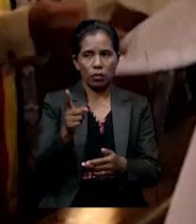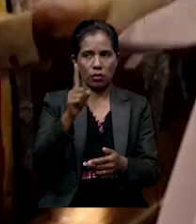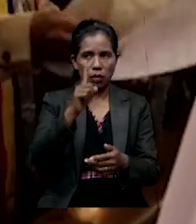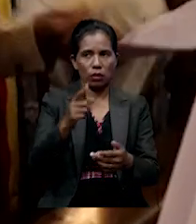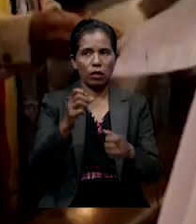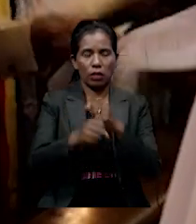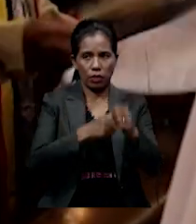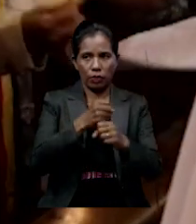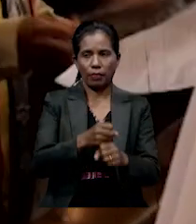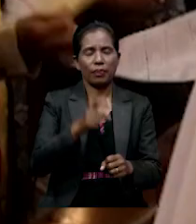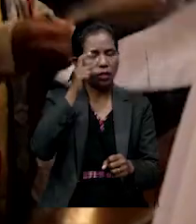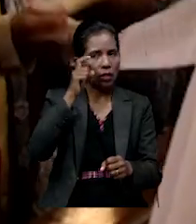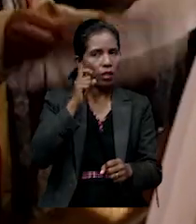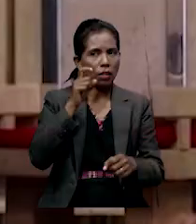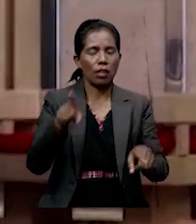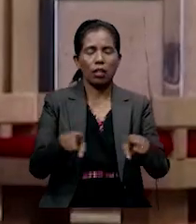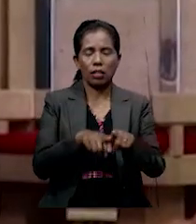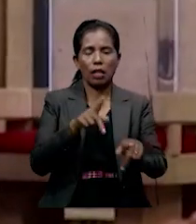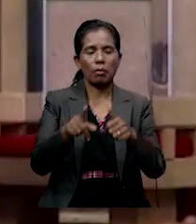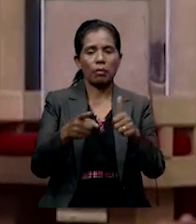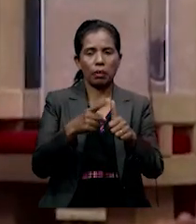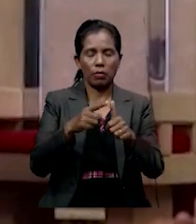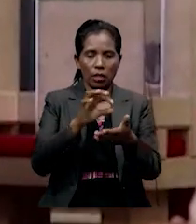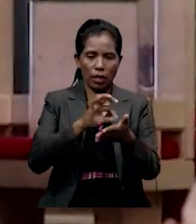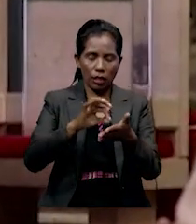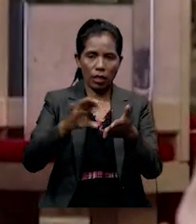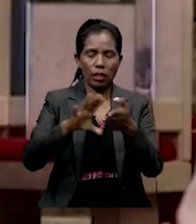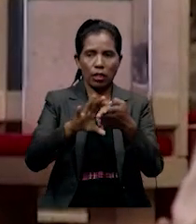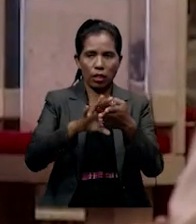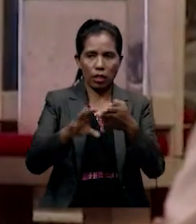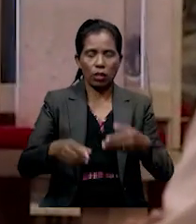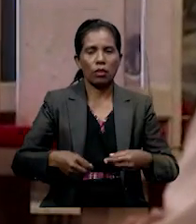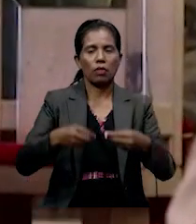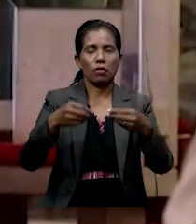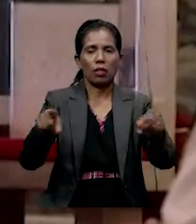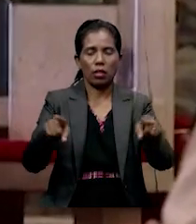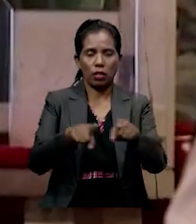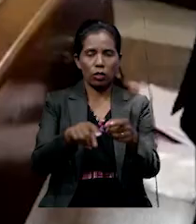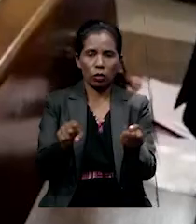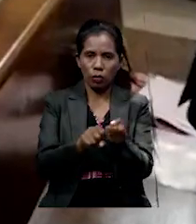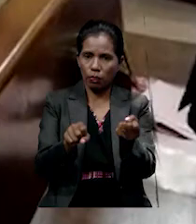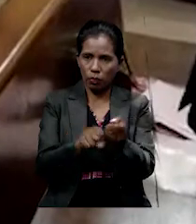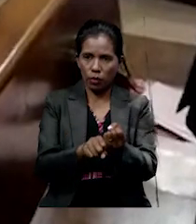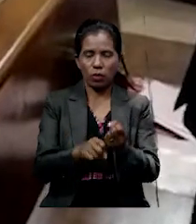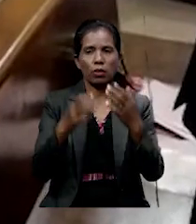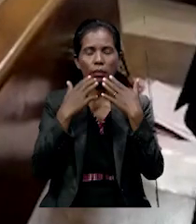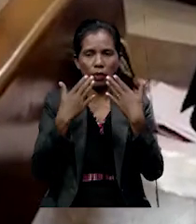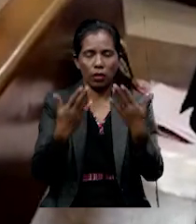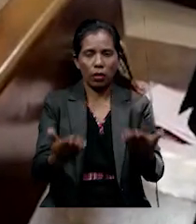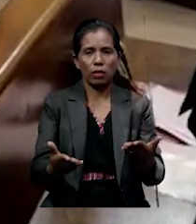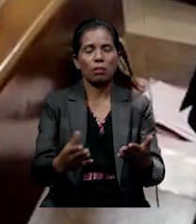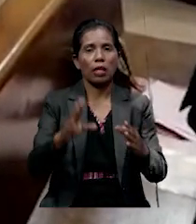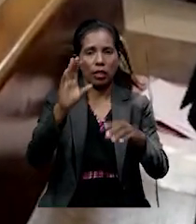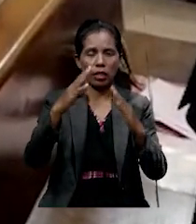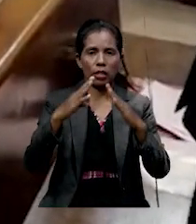Hateten, Sanana Gusmão, no der eme primeiro, nebe hakere carta, hodi manifesta nine posição apoio total, no agradece ba Vaticano, no